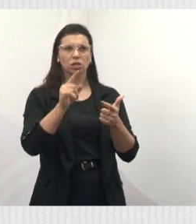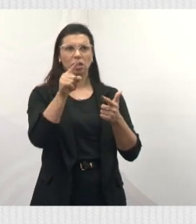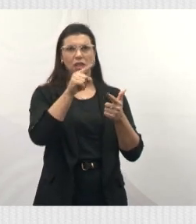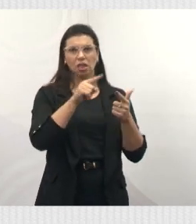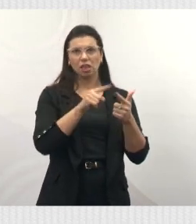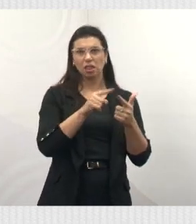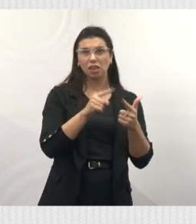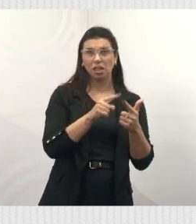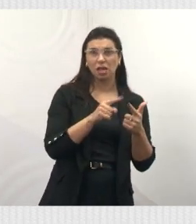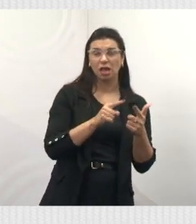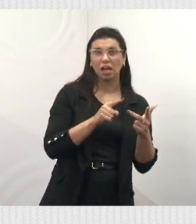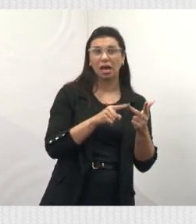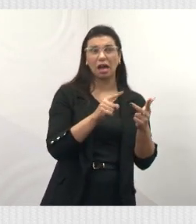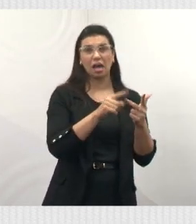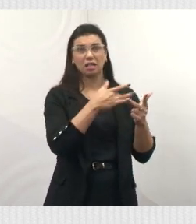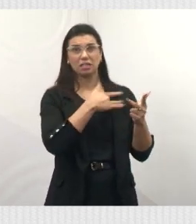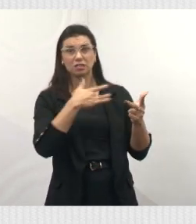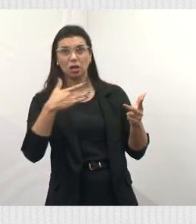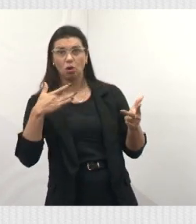investimos nas escolas. Ou seja,